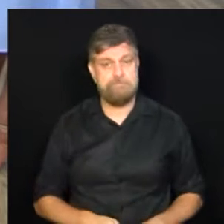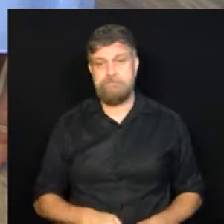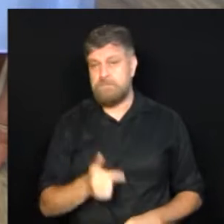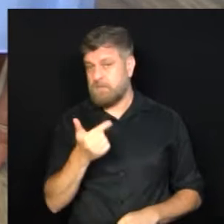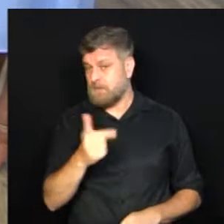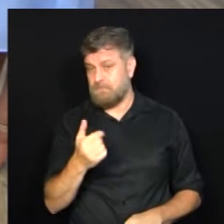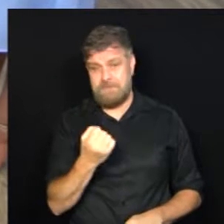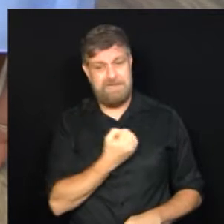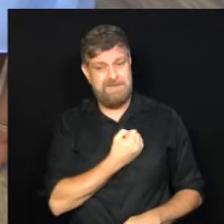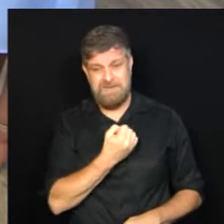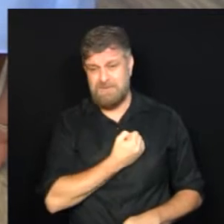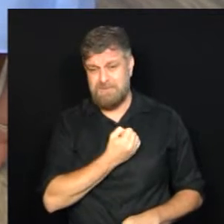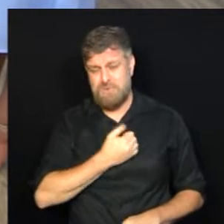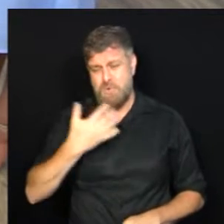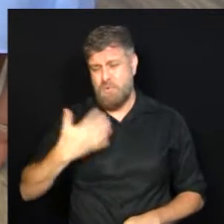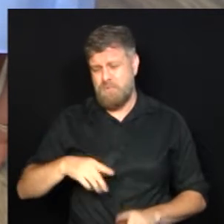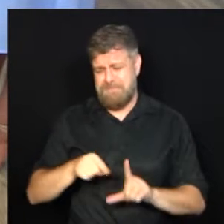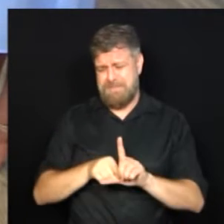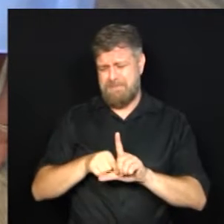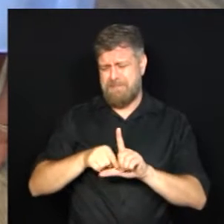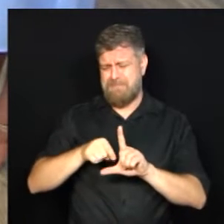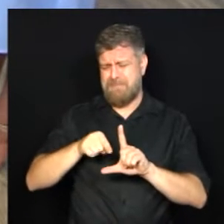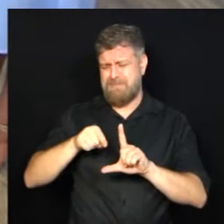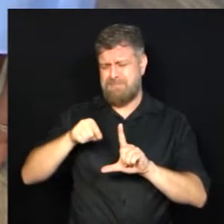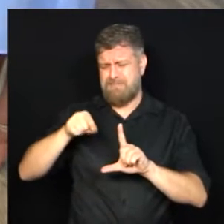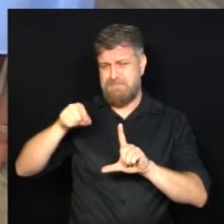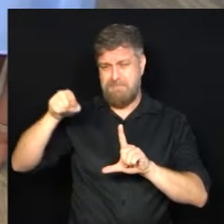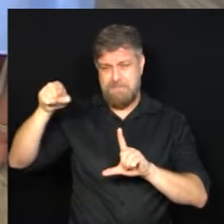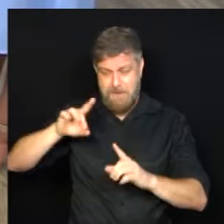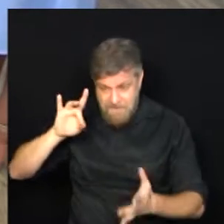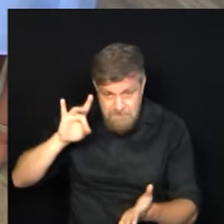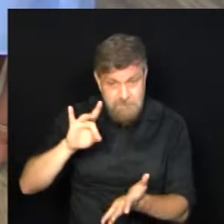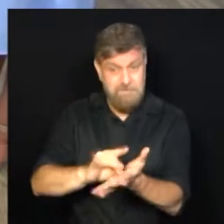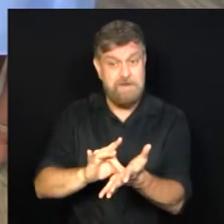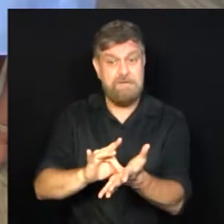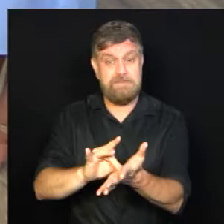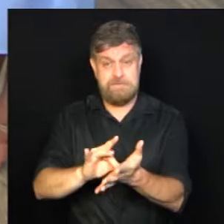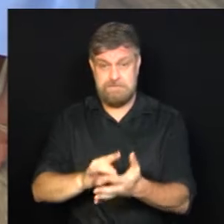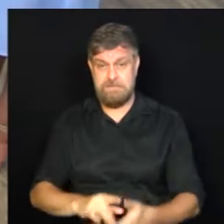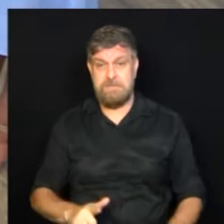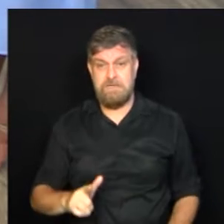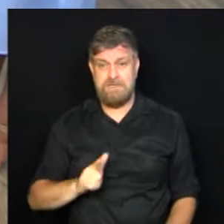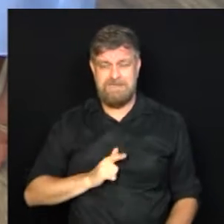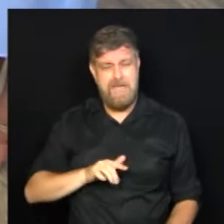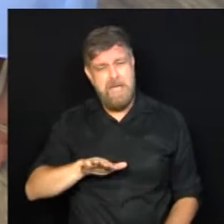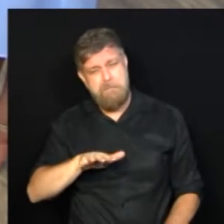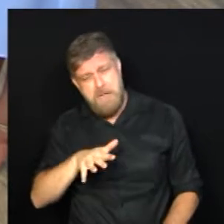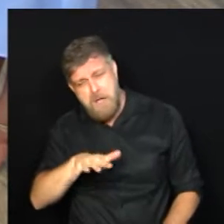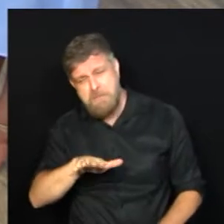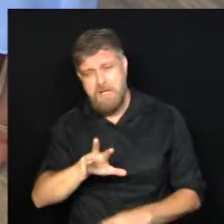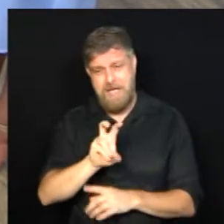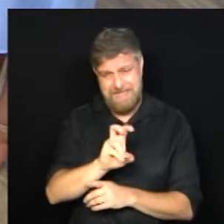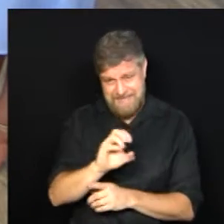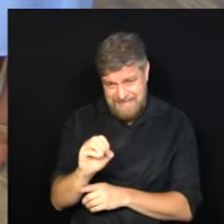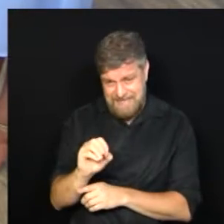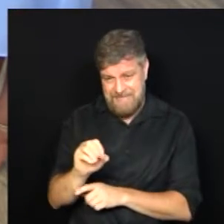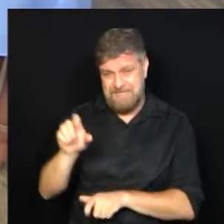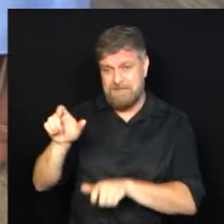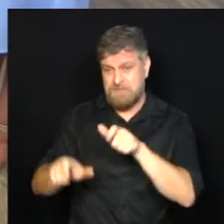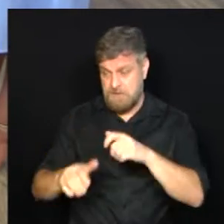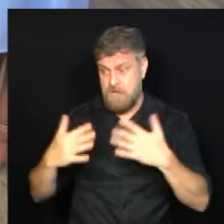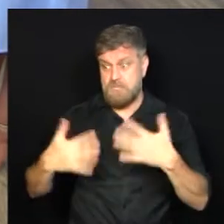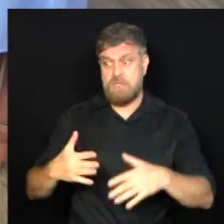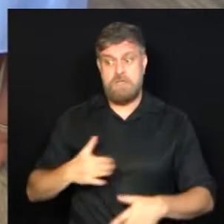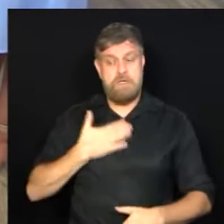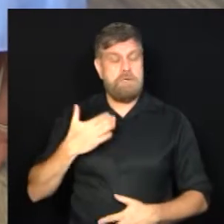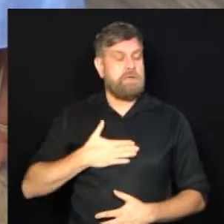temos números tão altos assim, confirmados, uma confirmação tão alta. A gente estava na casa ainda dos 500, que já